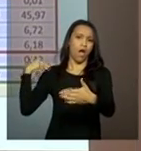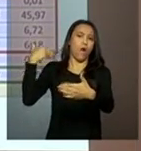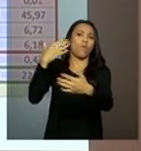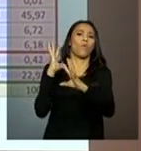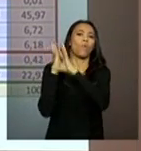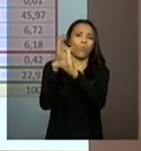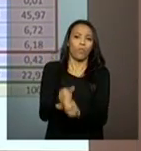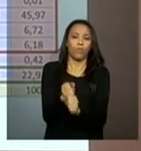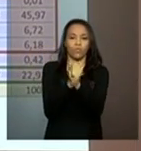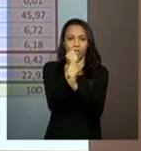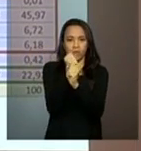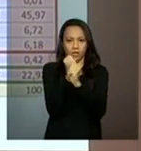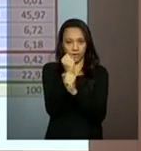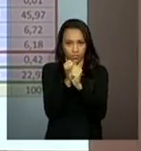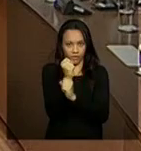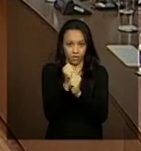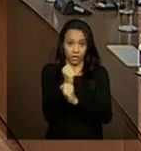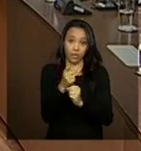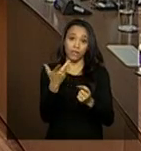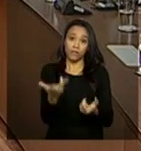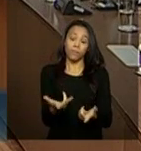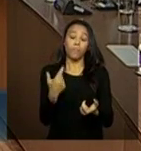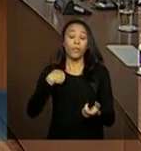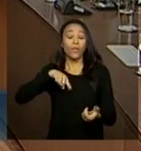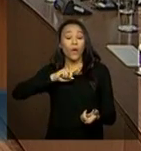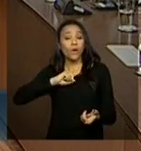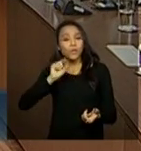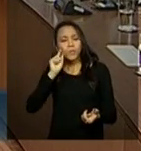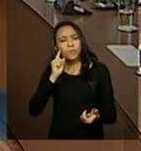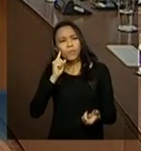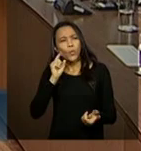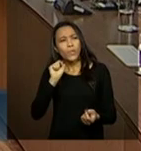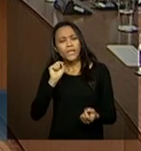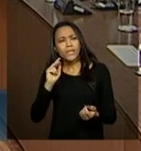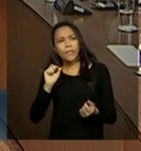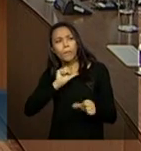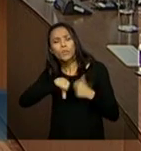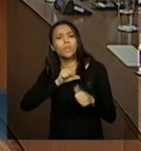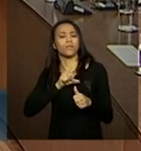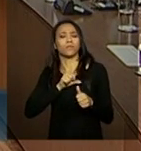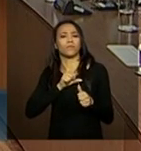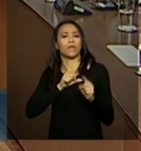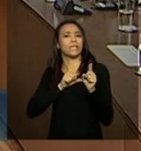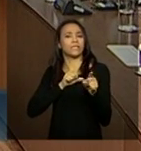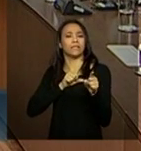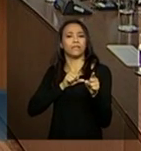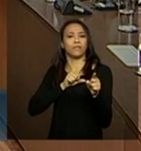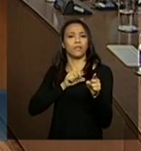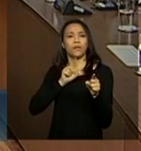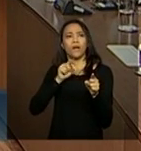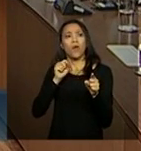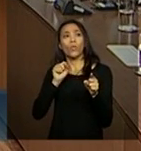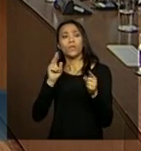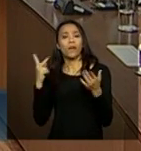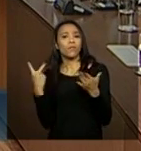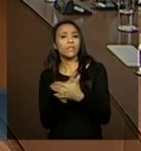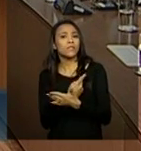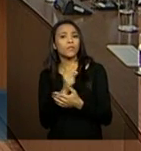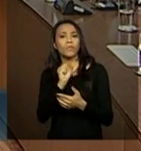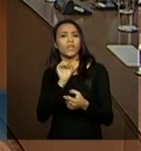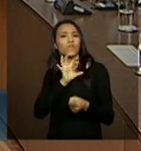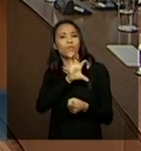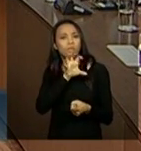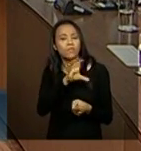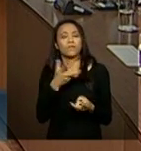cada novo levantamento, nós podemos avaliar o que está mudando mais, onde é que está a dinâmica de mudança,